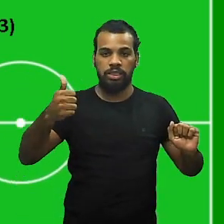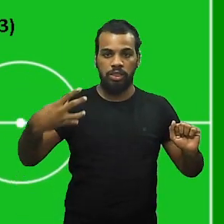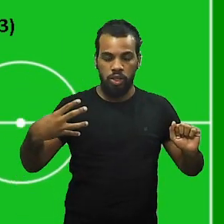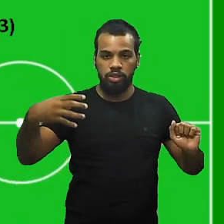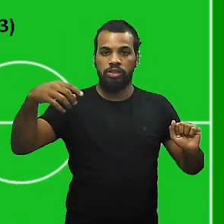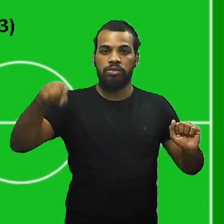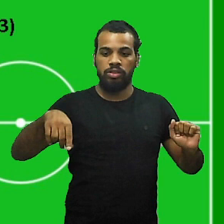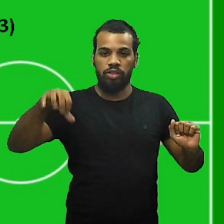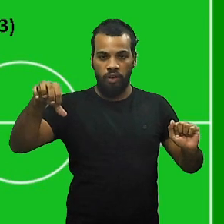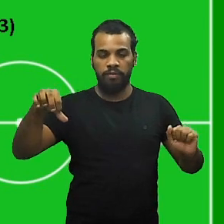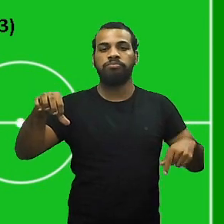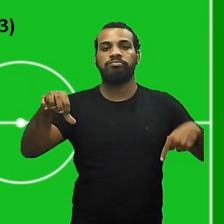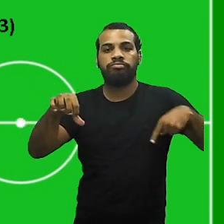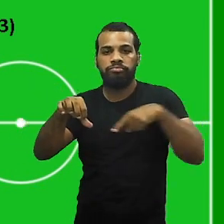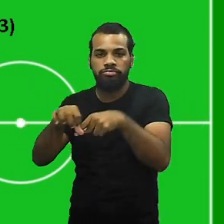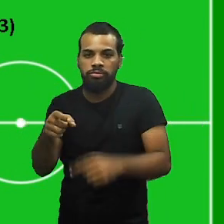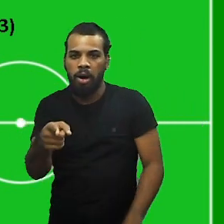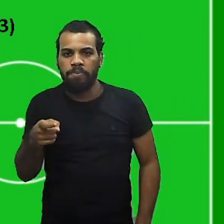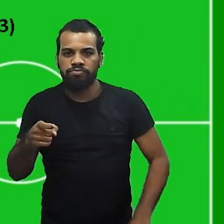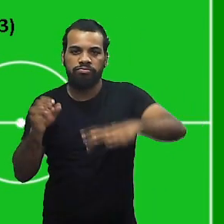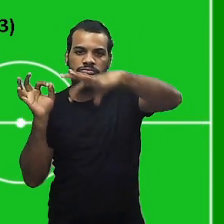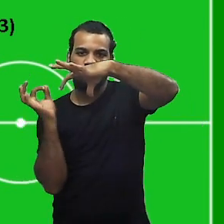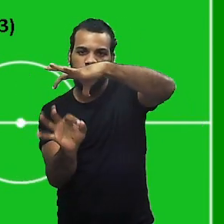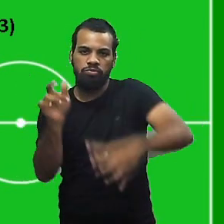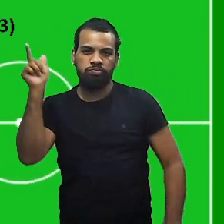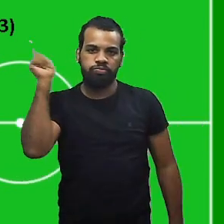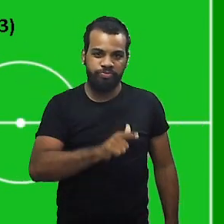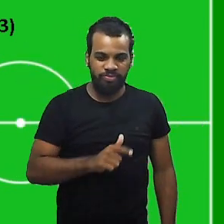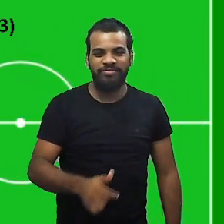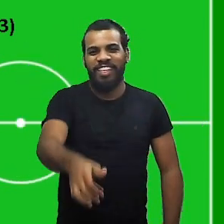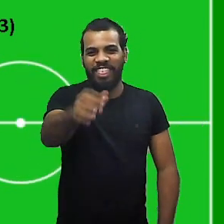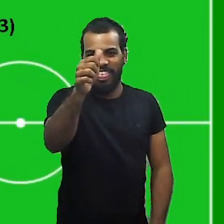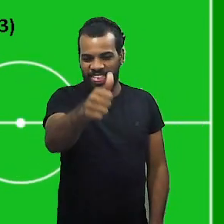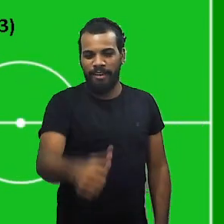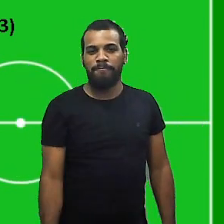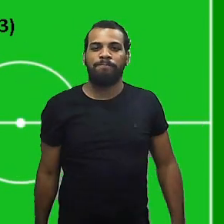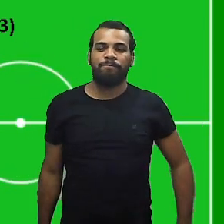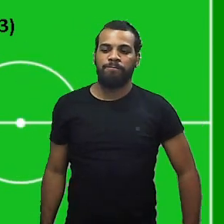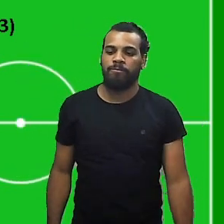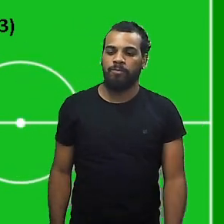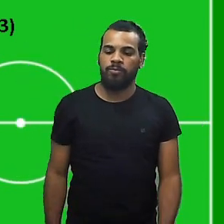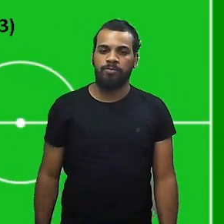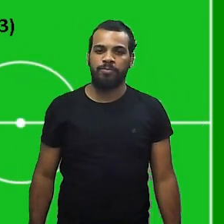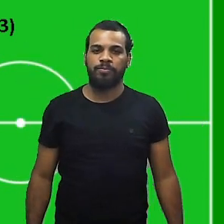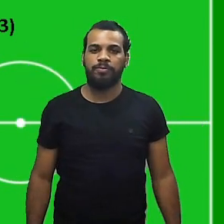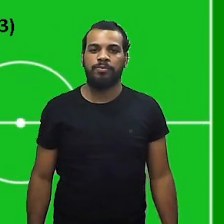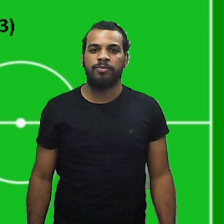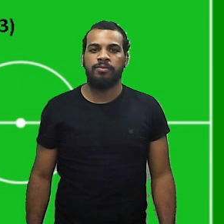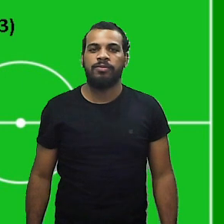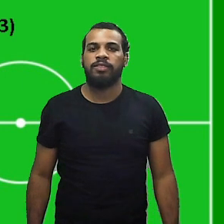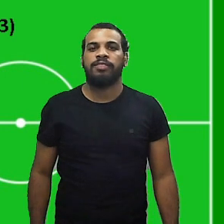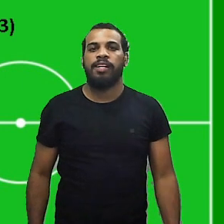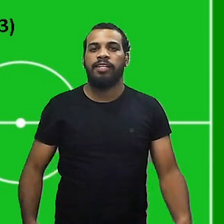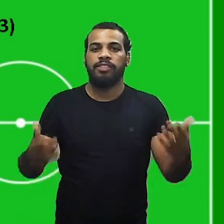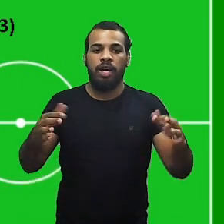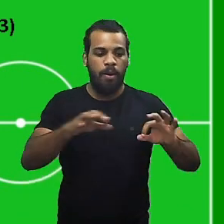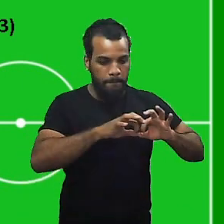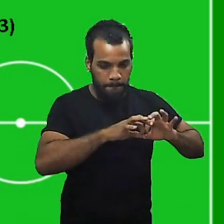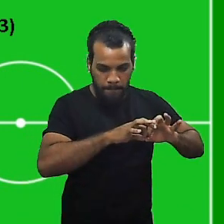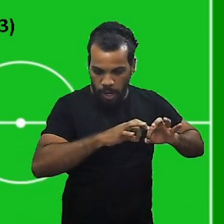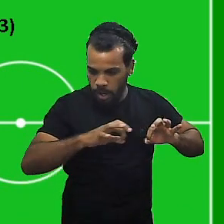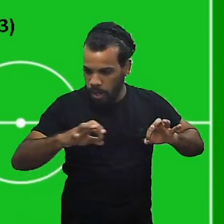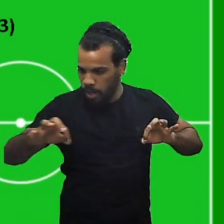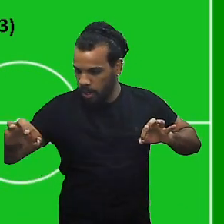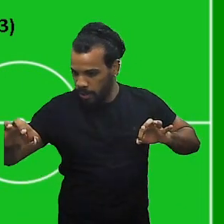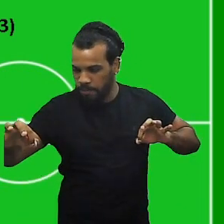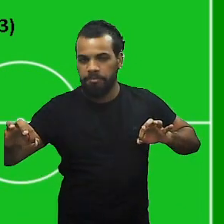atacante, que finaliza e marca um gol para a sua equipe. Meu povo, sabendo que a bola percorreu sua trajetória em